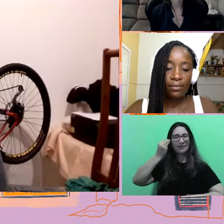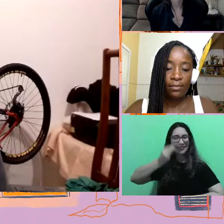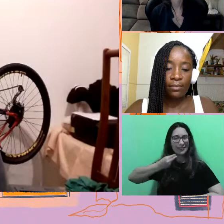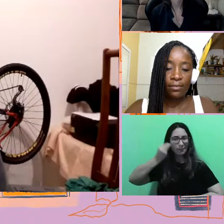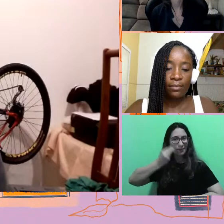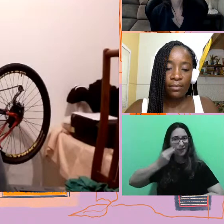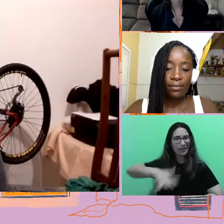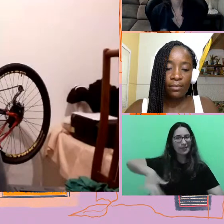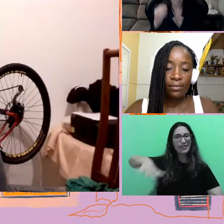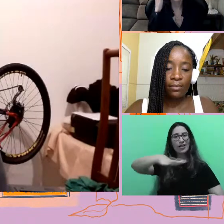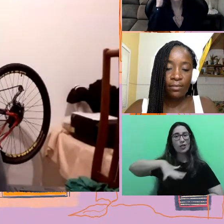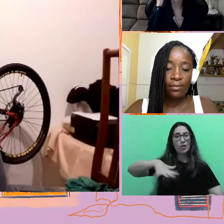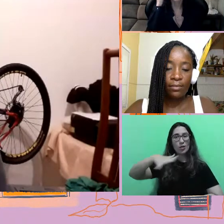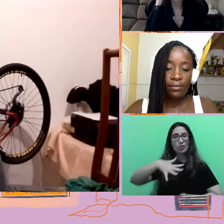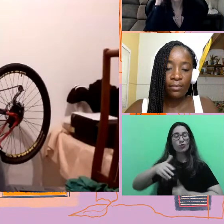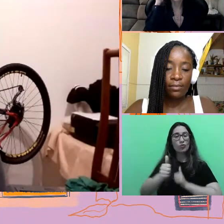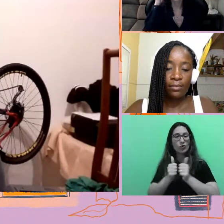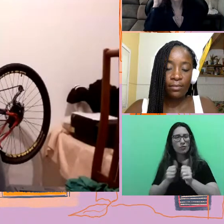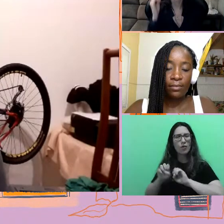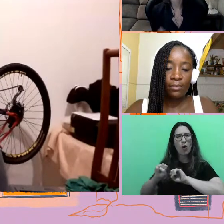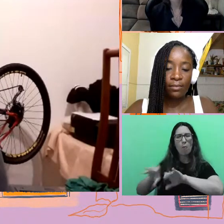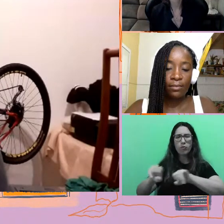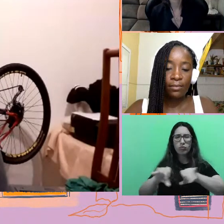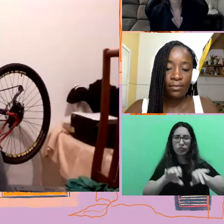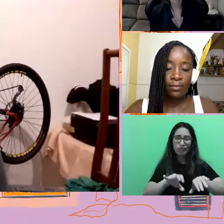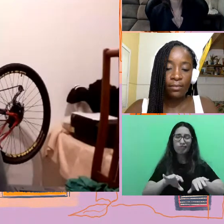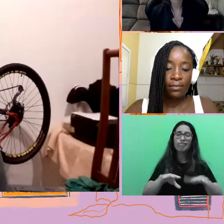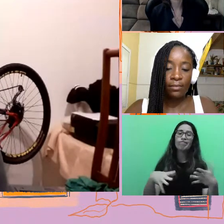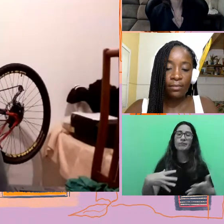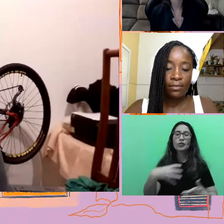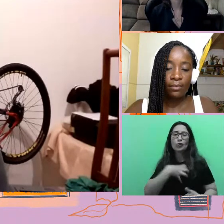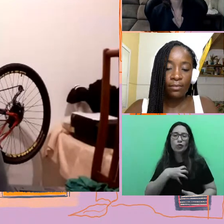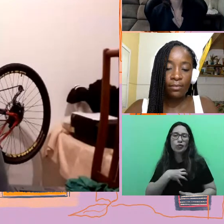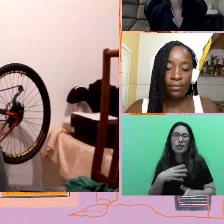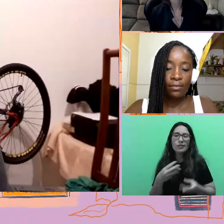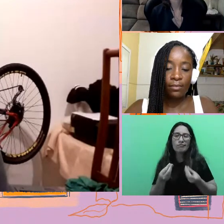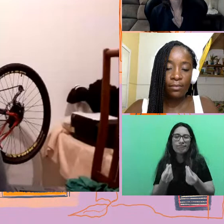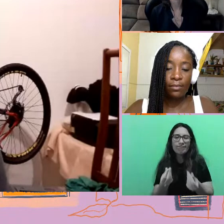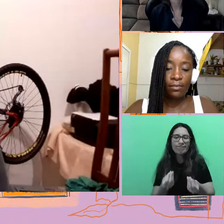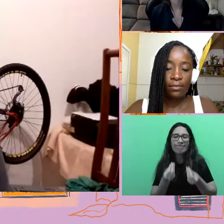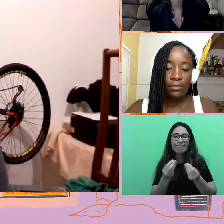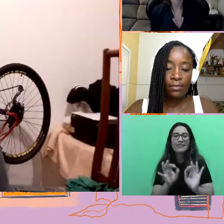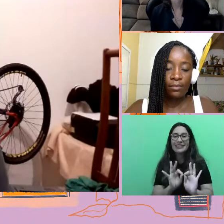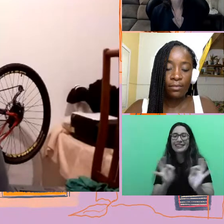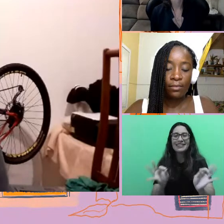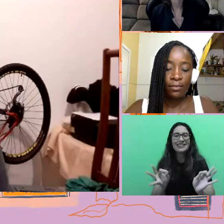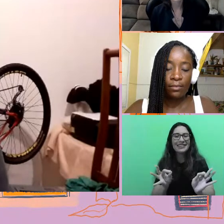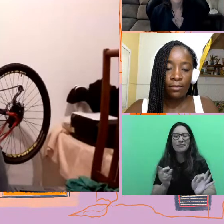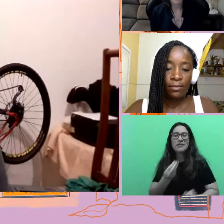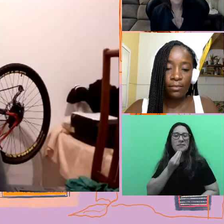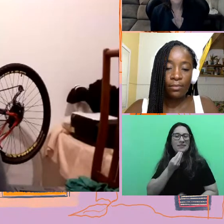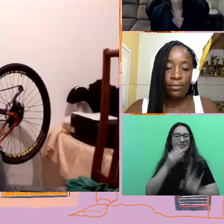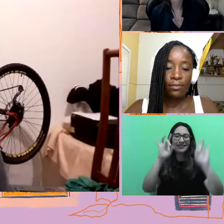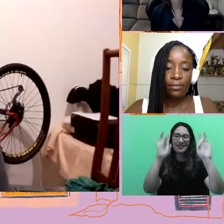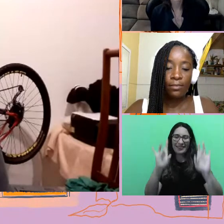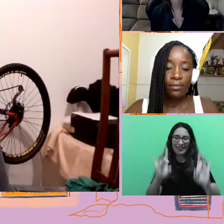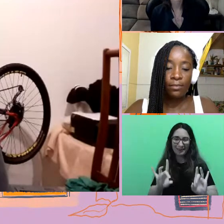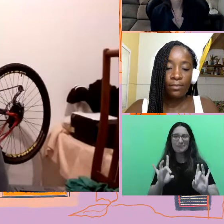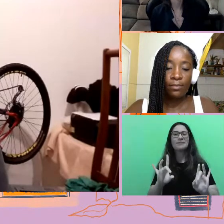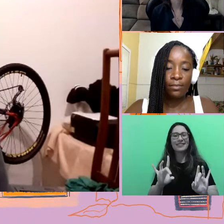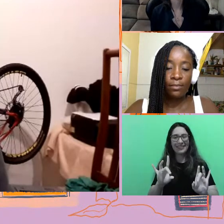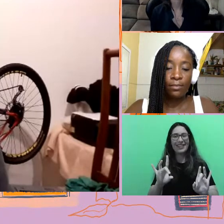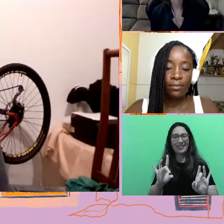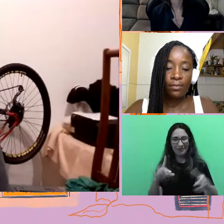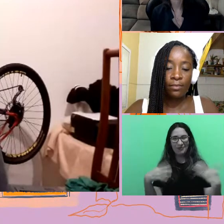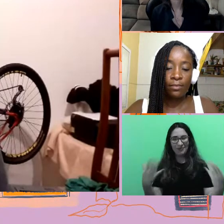do esporte para a molecada, mesmo que seja de forma sutil, é um privilégio. E essas pessoas estão me proporcionando isso